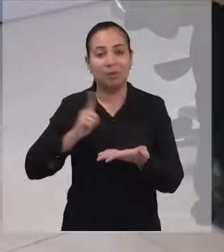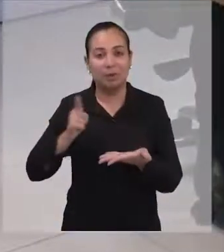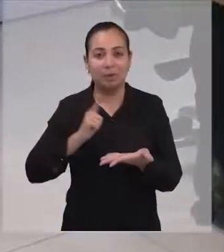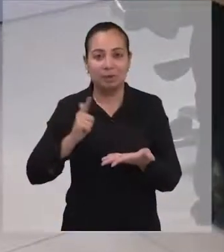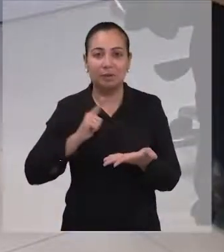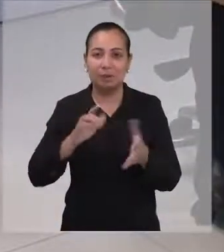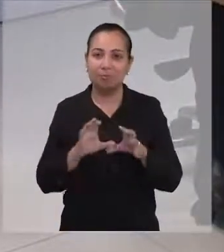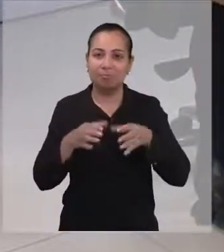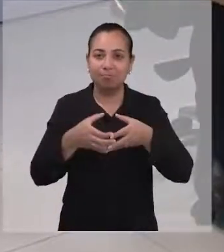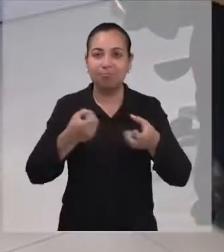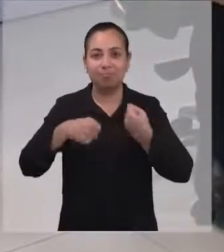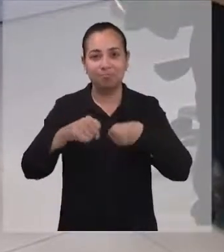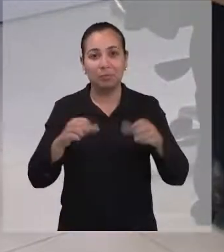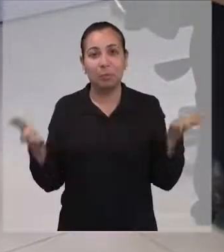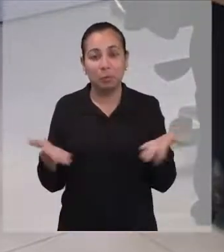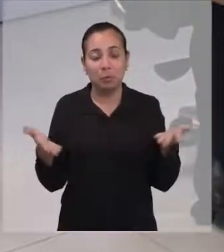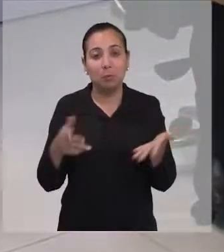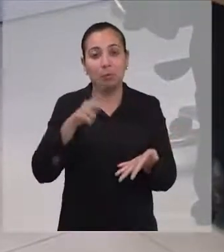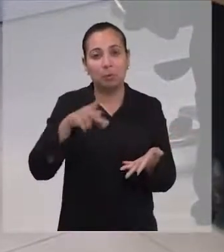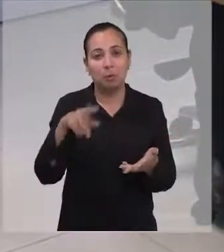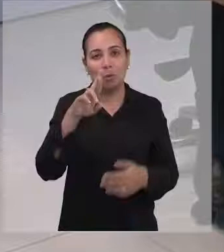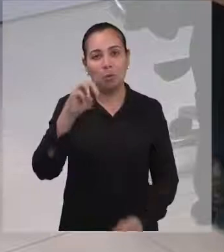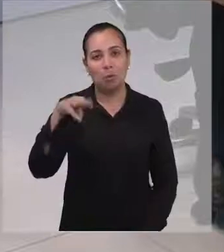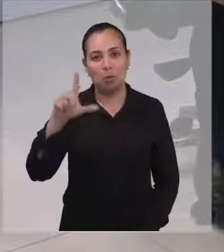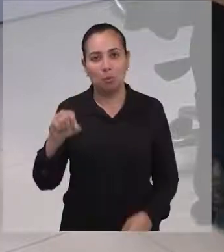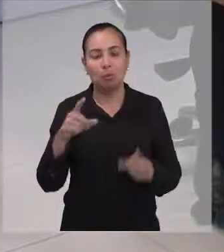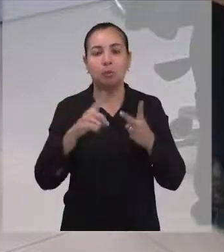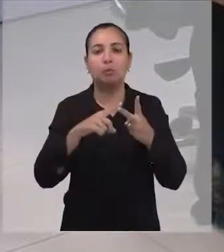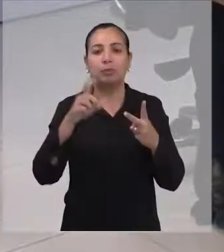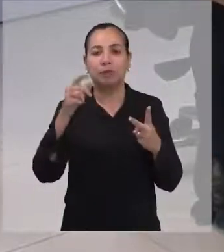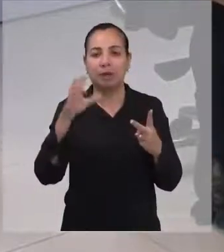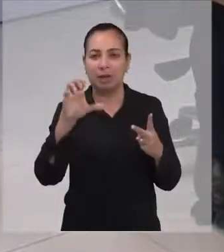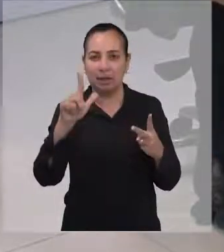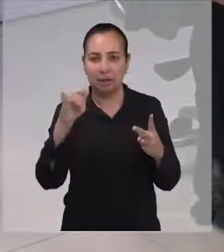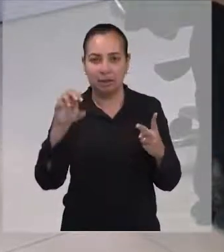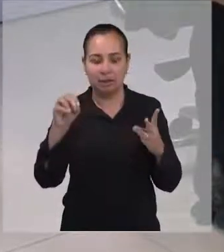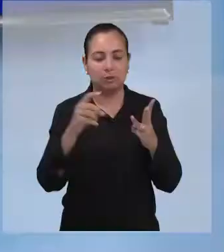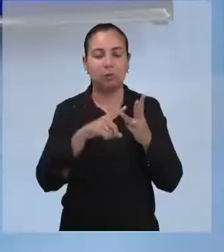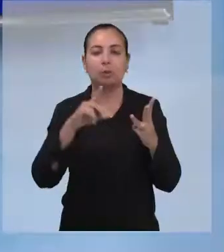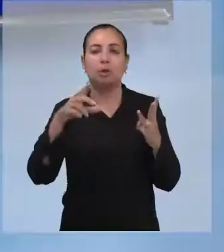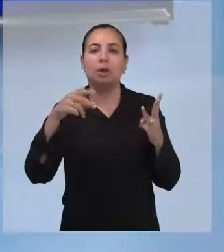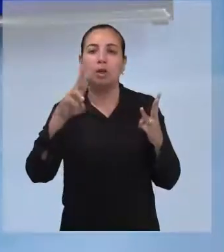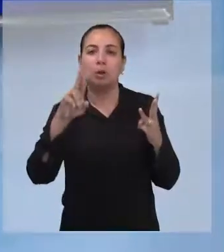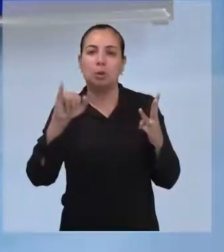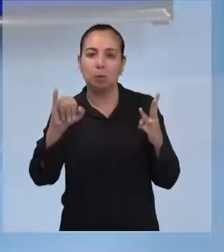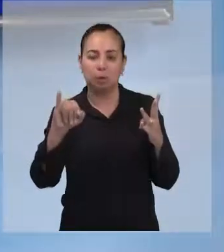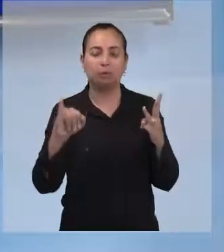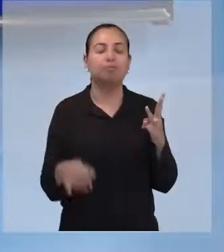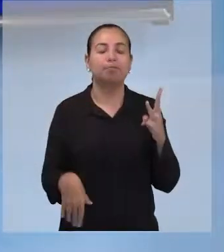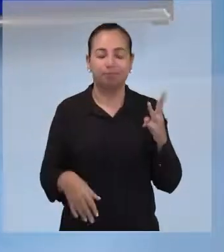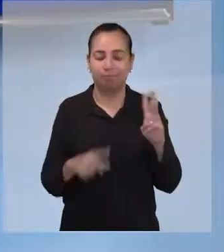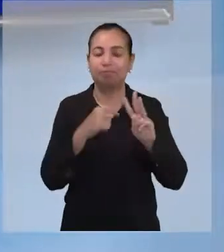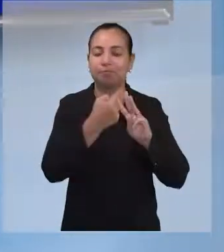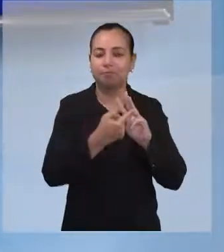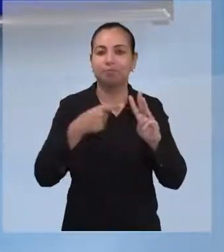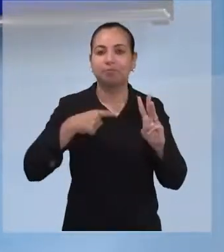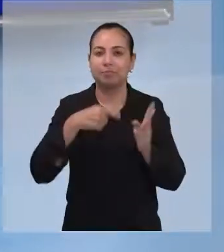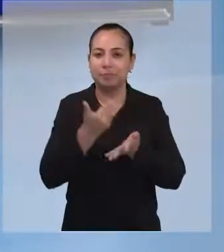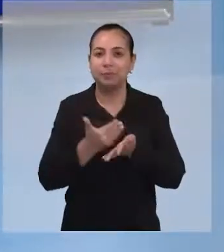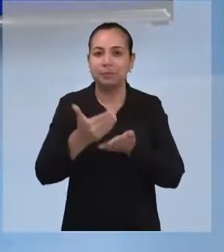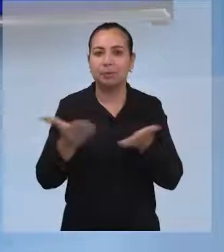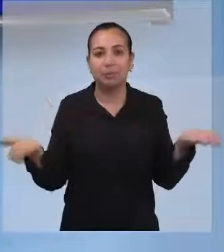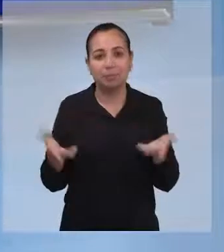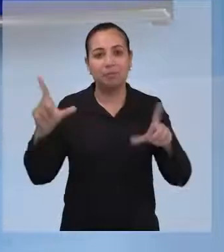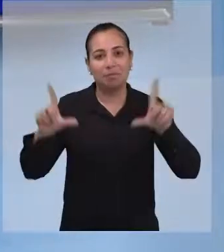dos nossos integrantes da equipe de debatedores, os professores Rômulo Leitão, Clésio Arruda e Rui Martinho Rodrigues. E vamos iniciar